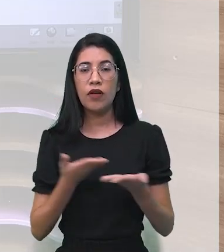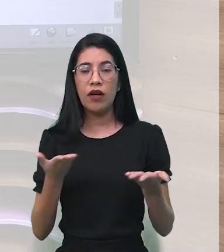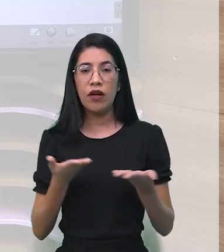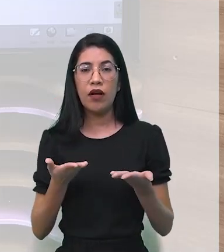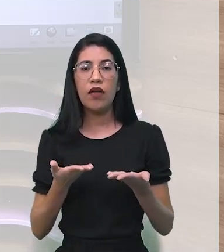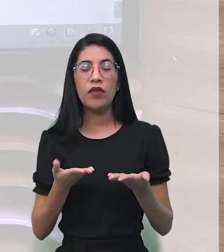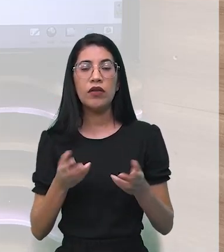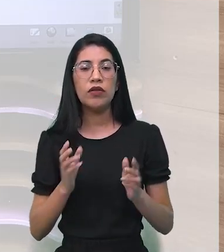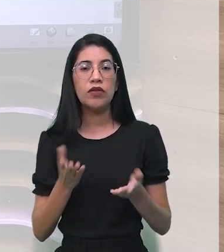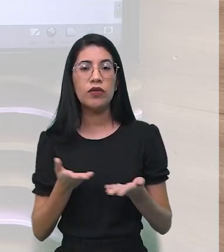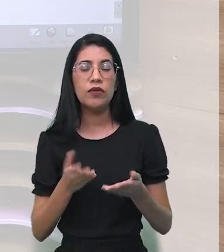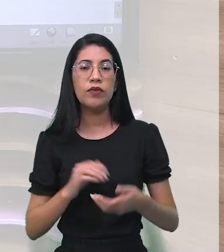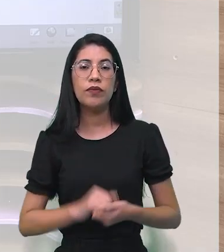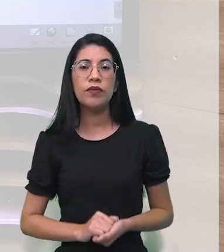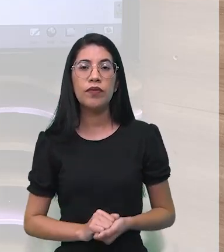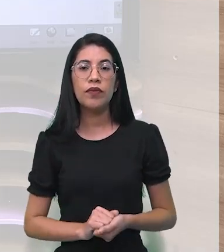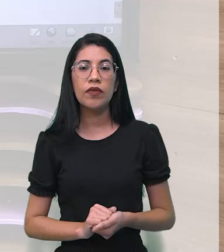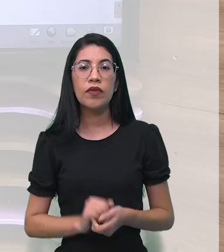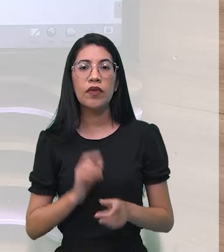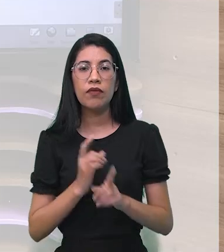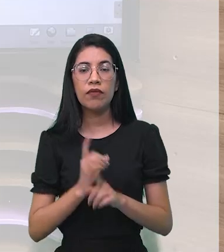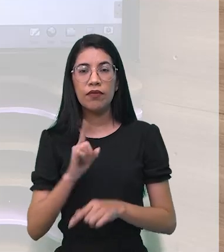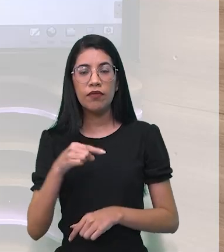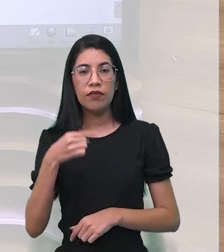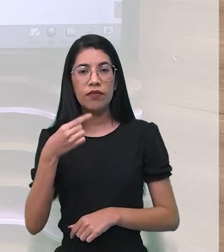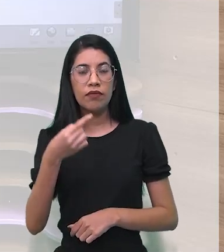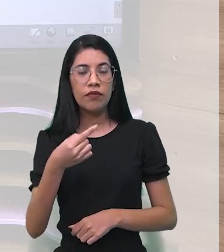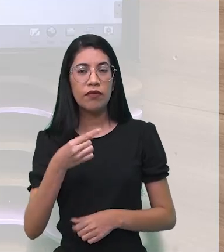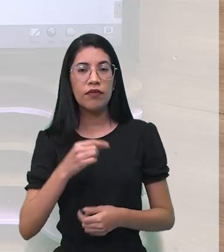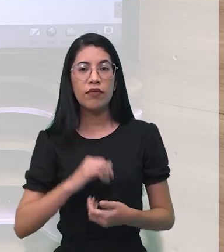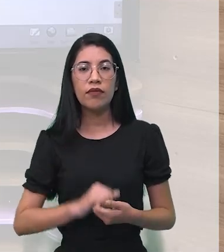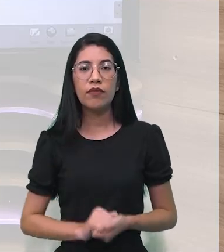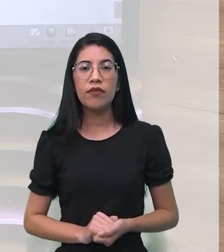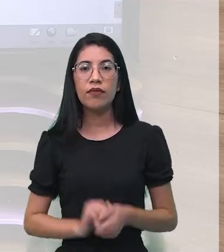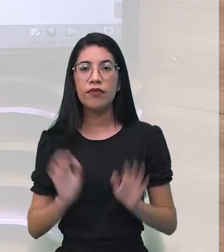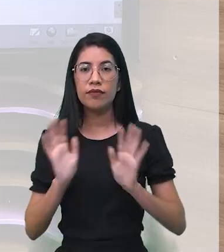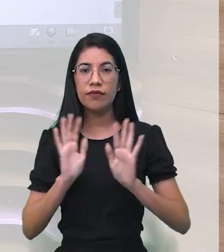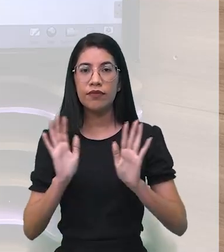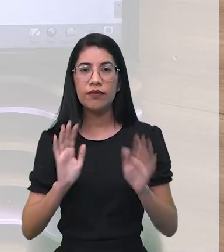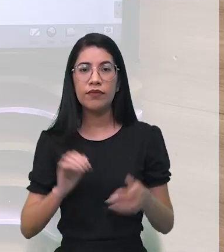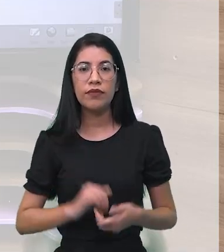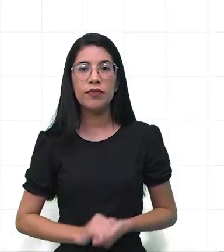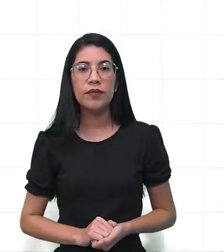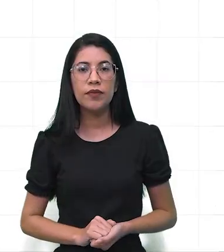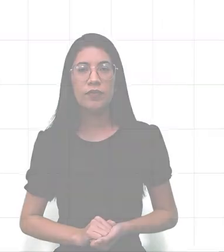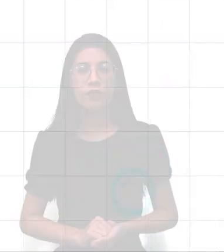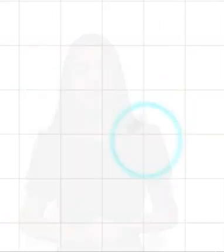a nossa aula de hoje, né? E a gente se encontra aqui numa próxima oportunidade. Até lá!